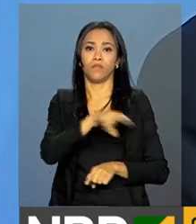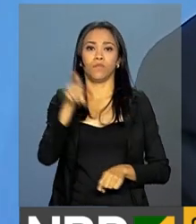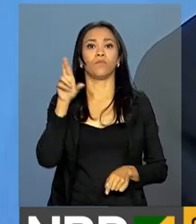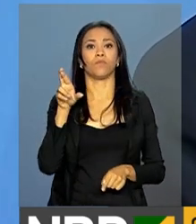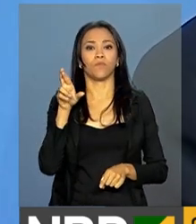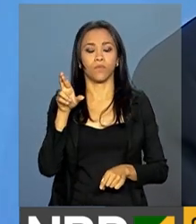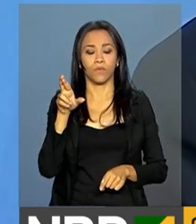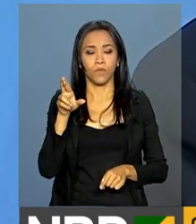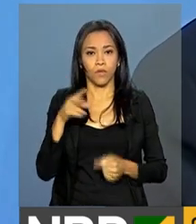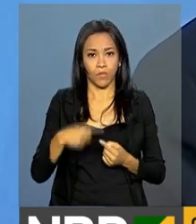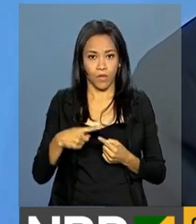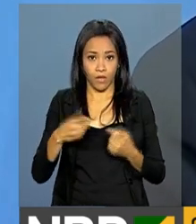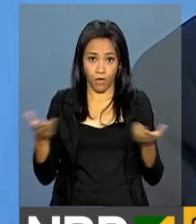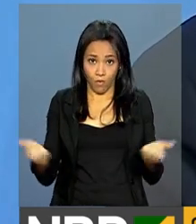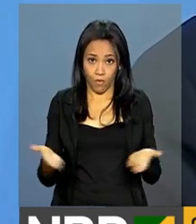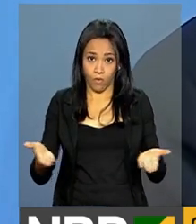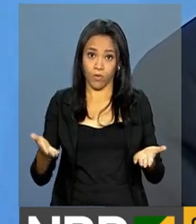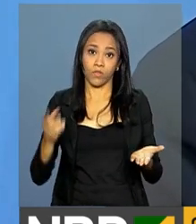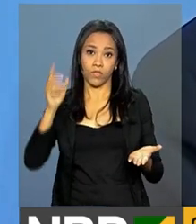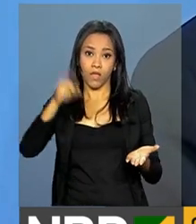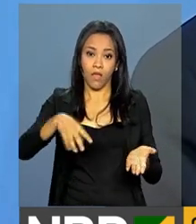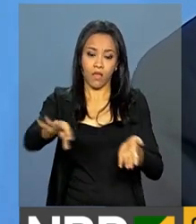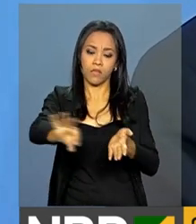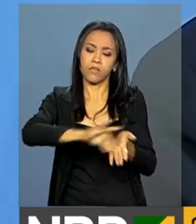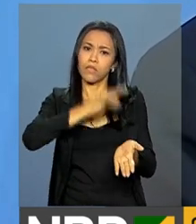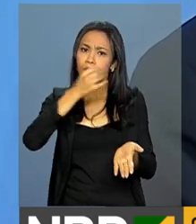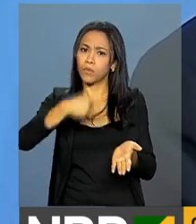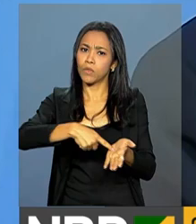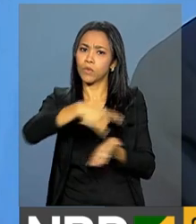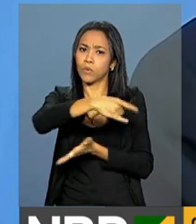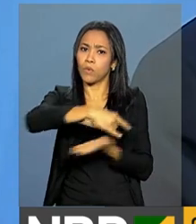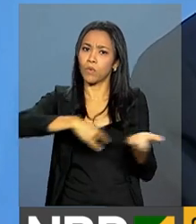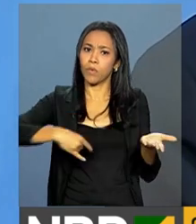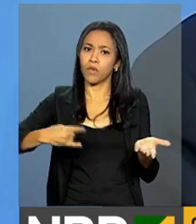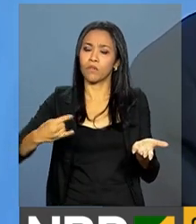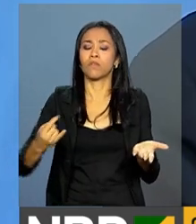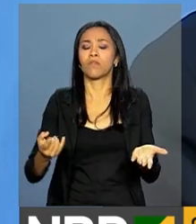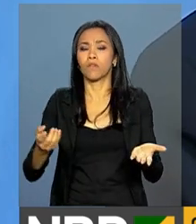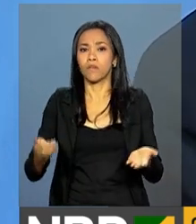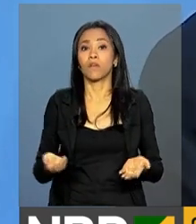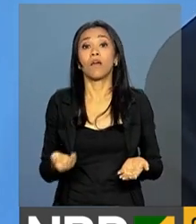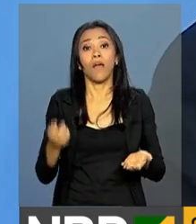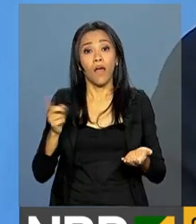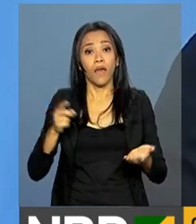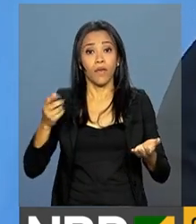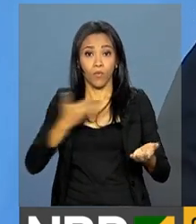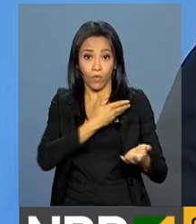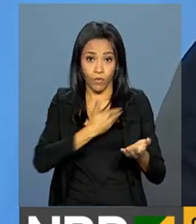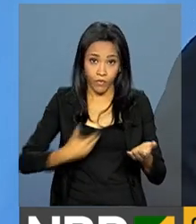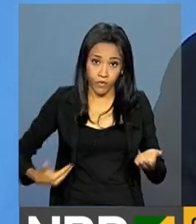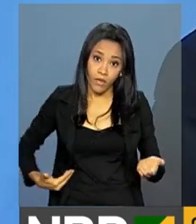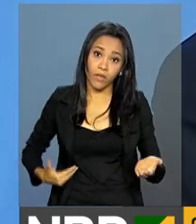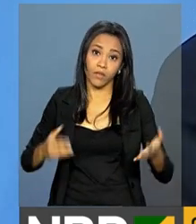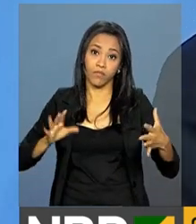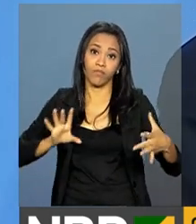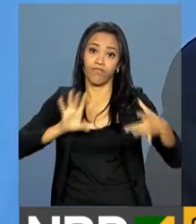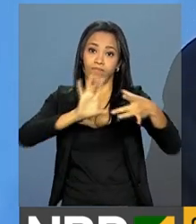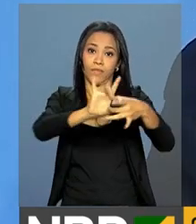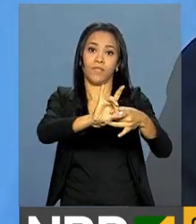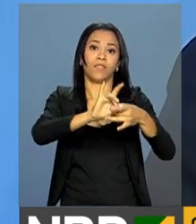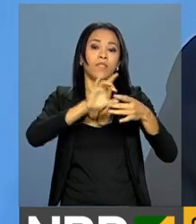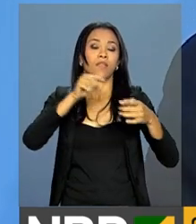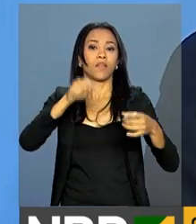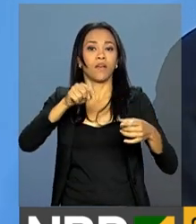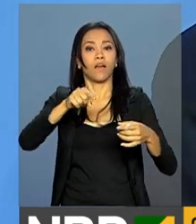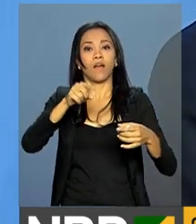maneira, com este ato singelo da assinatura, liga o nosso governo a uma entidade